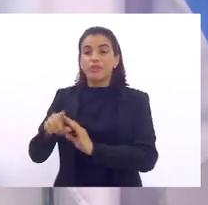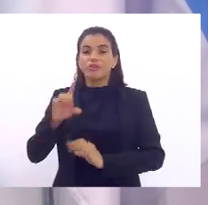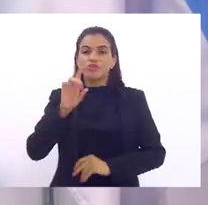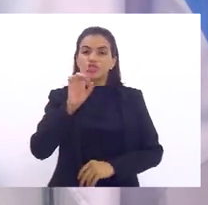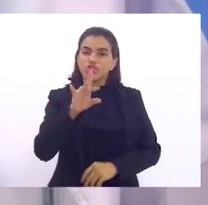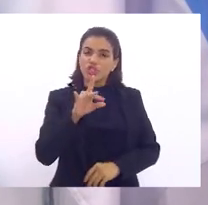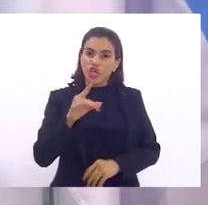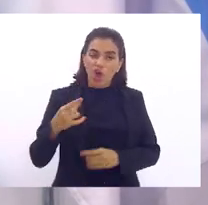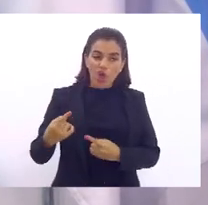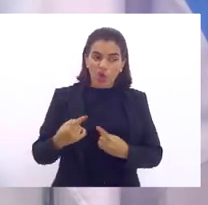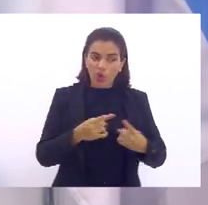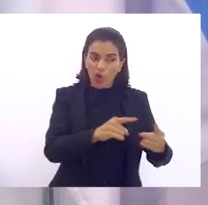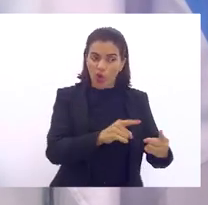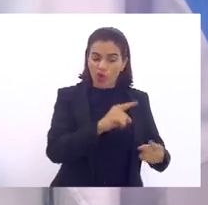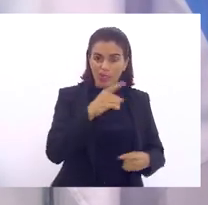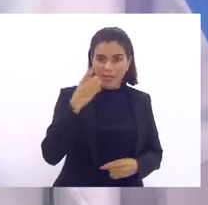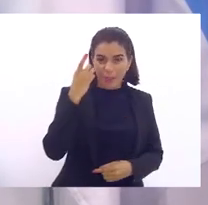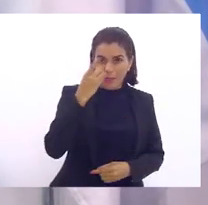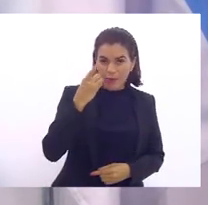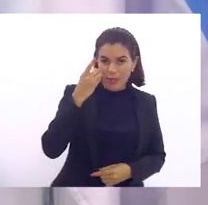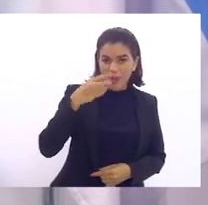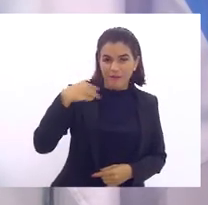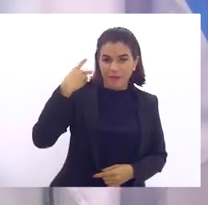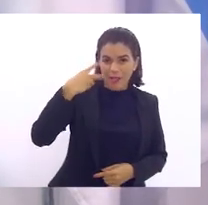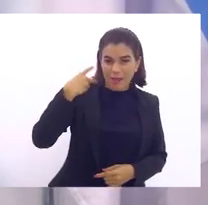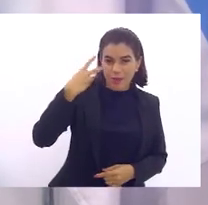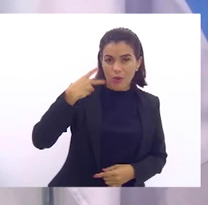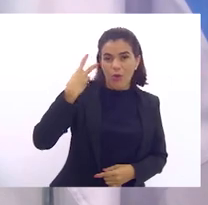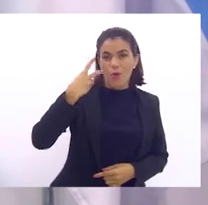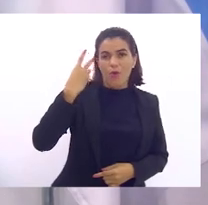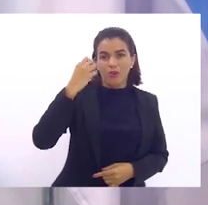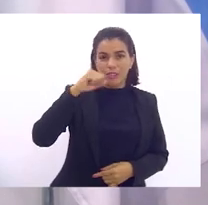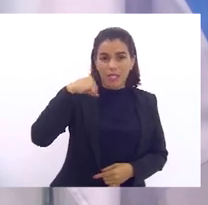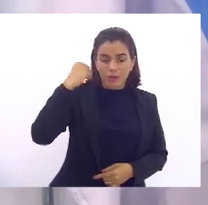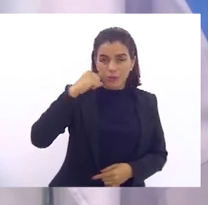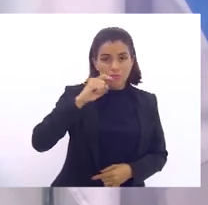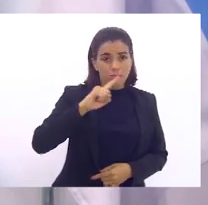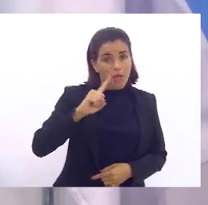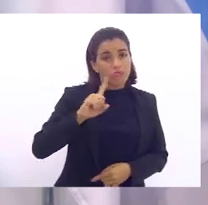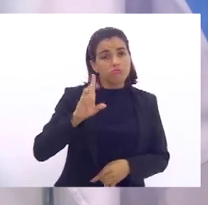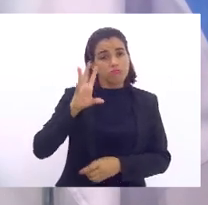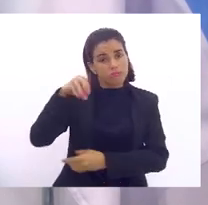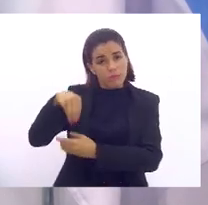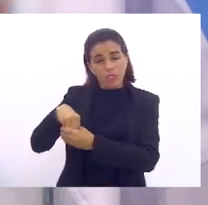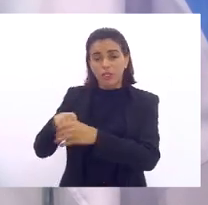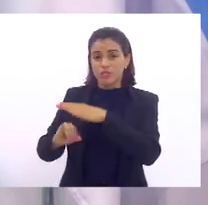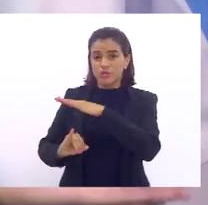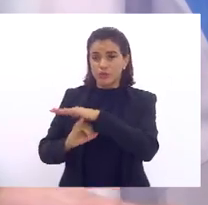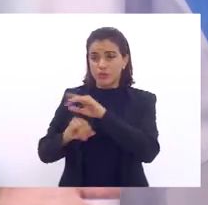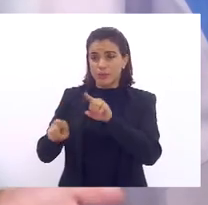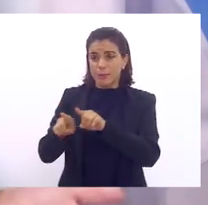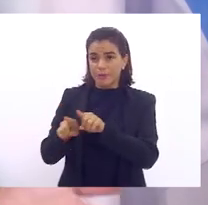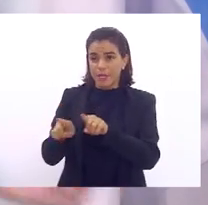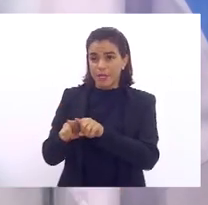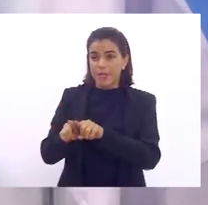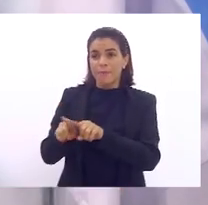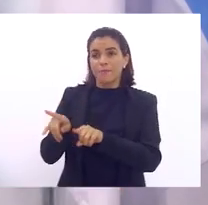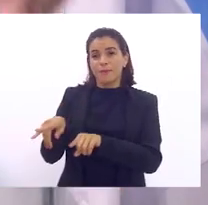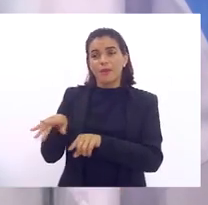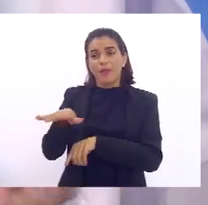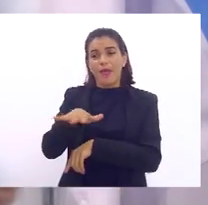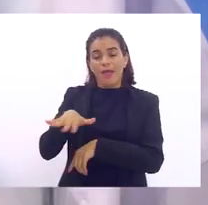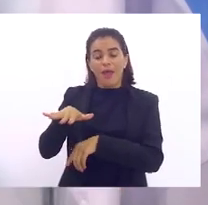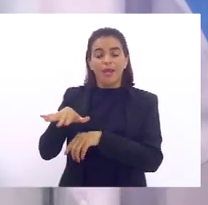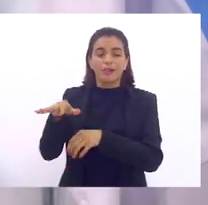contra parl ela também se realiza dentro das instituições seja no sistema de Justiça na